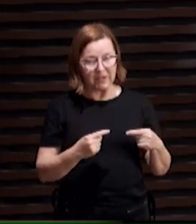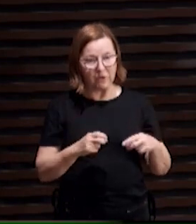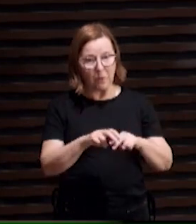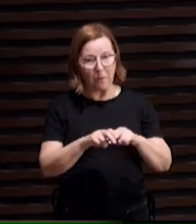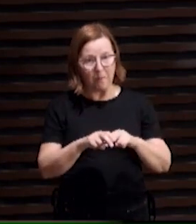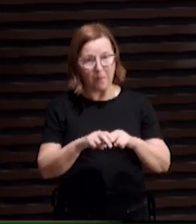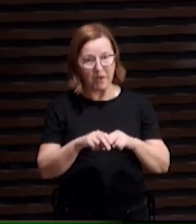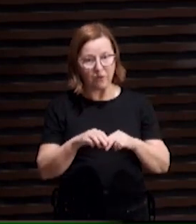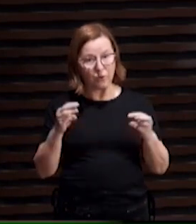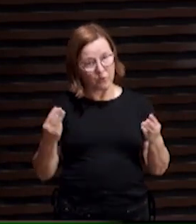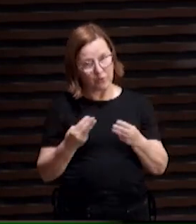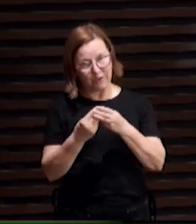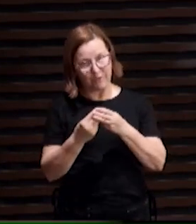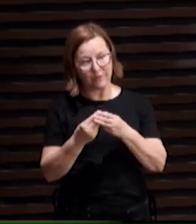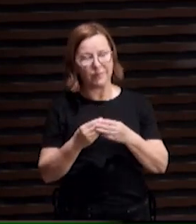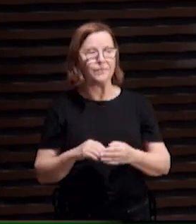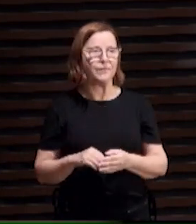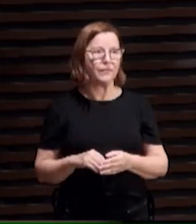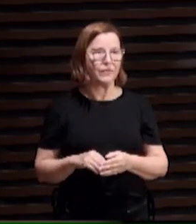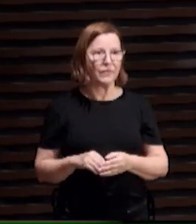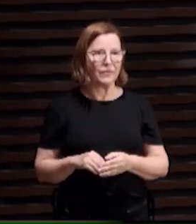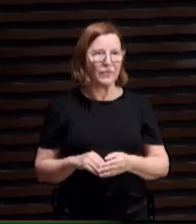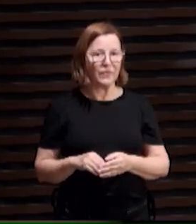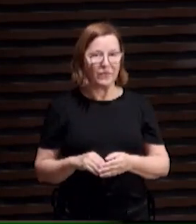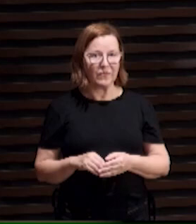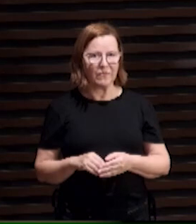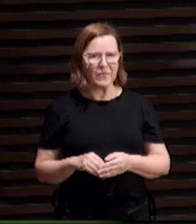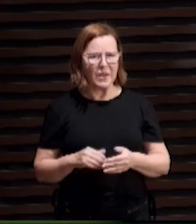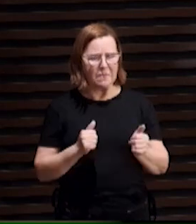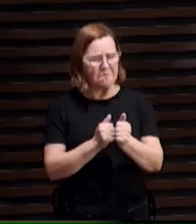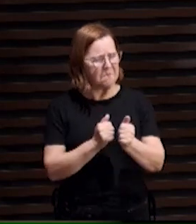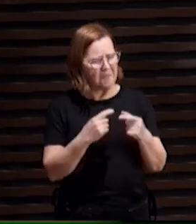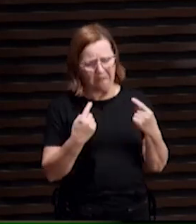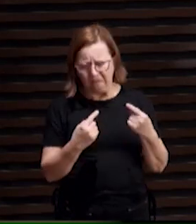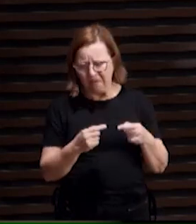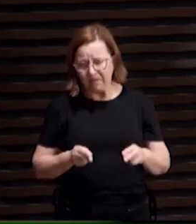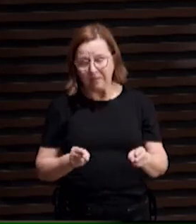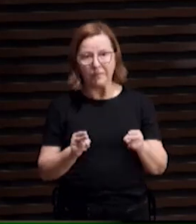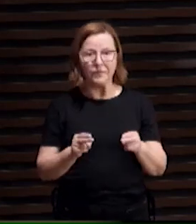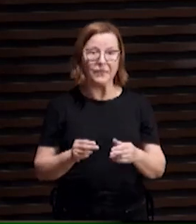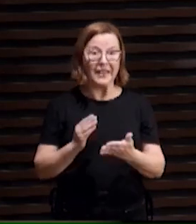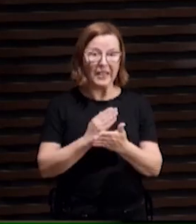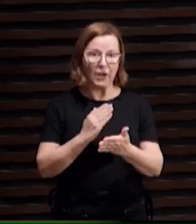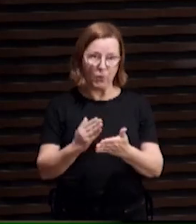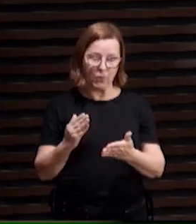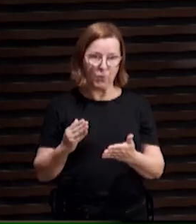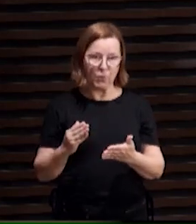Saíram do judaísmo, foram para o cristianismo, agora mais perseguidos ainda. E alguns estavam